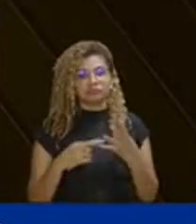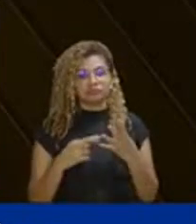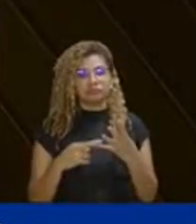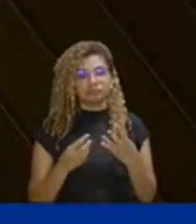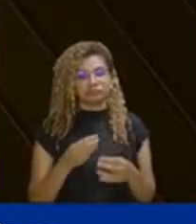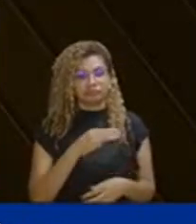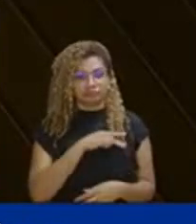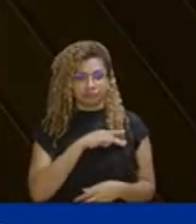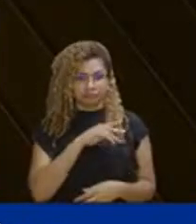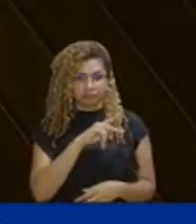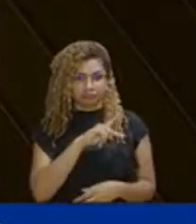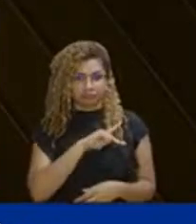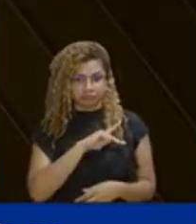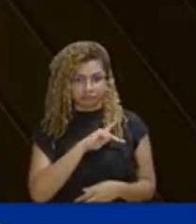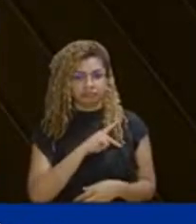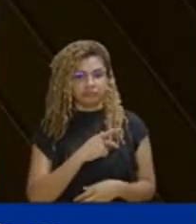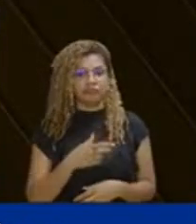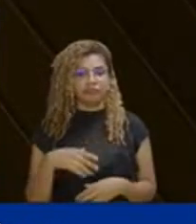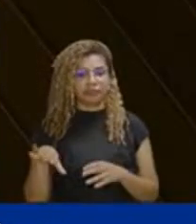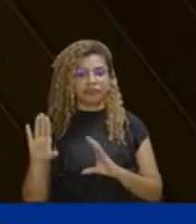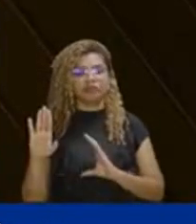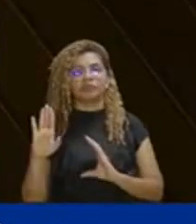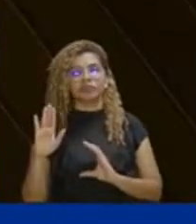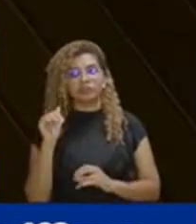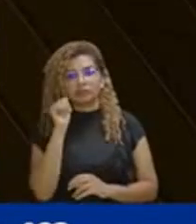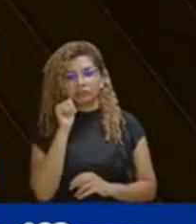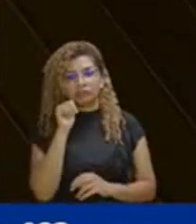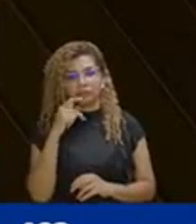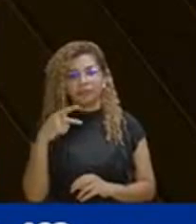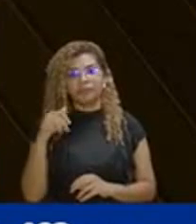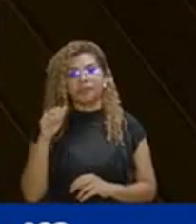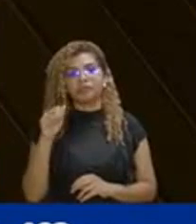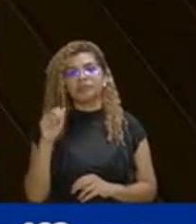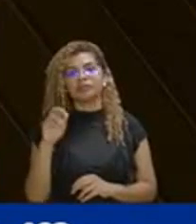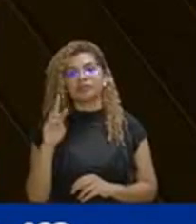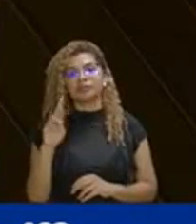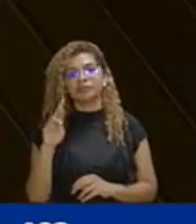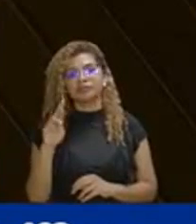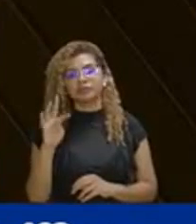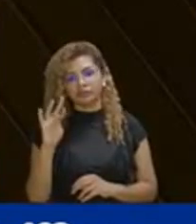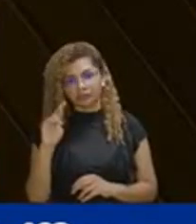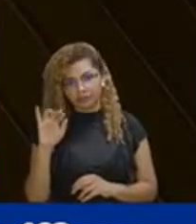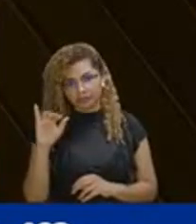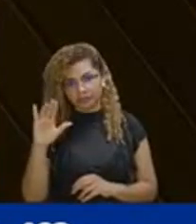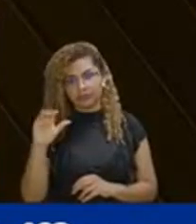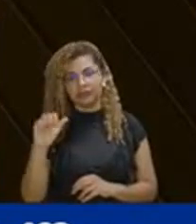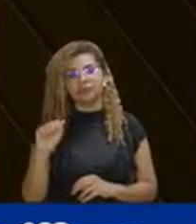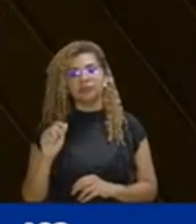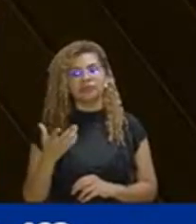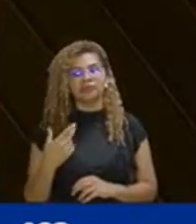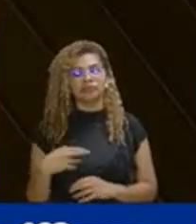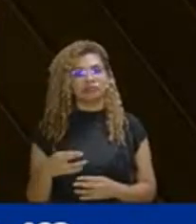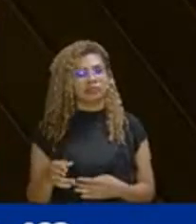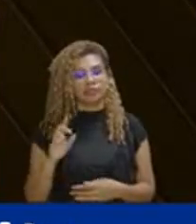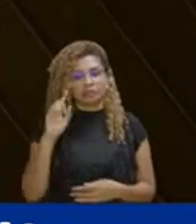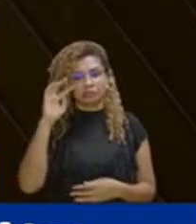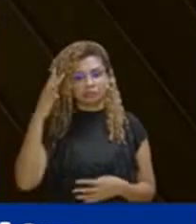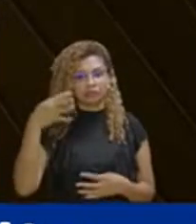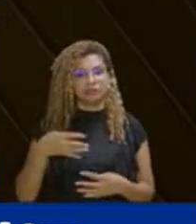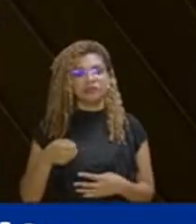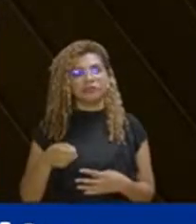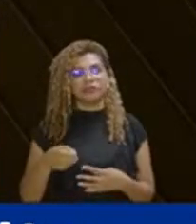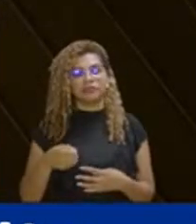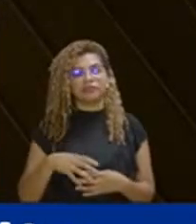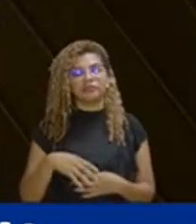Público Eleitoral e por Patrícia Lima Ferraz, candidata ao cargo de prefeito de Macapá, contra a sentença do juiz da 10ª Zona